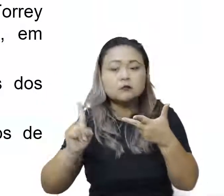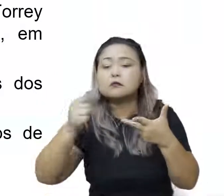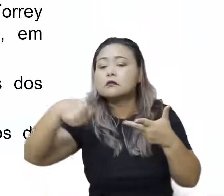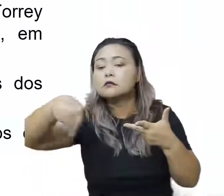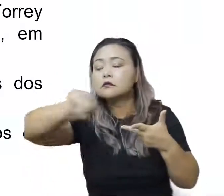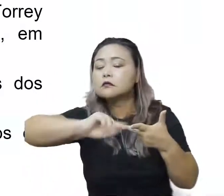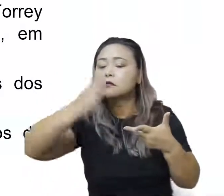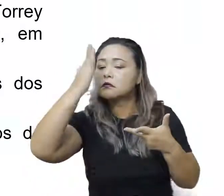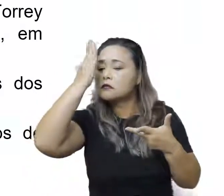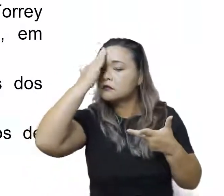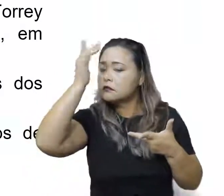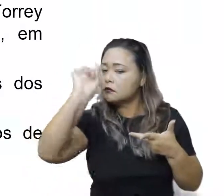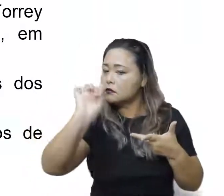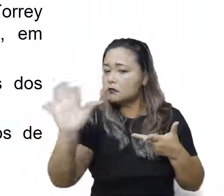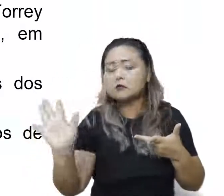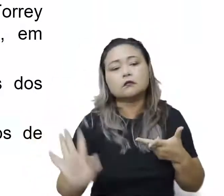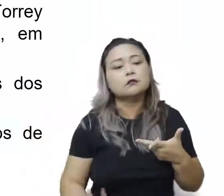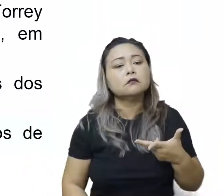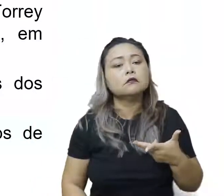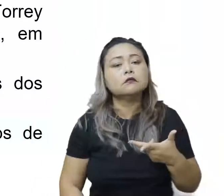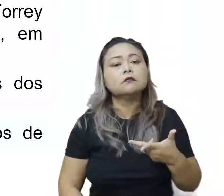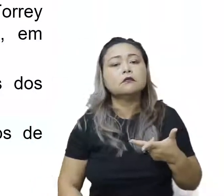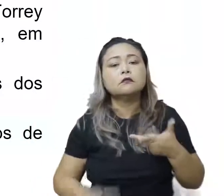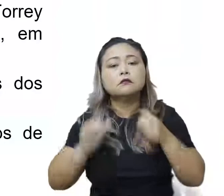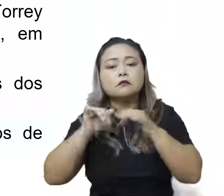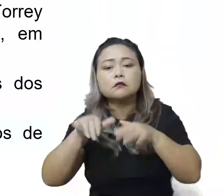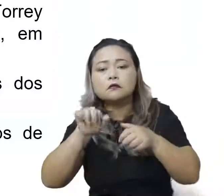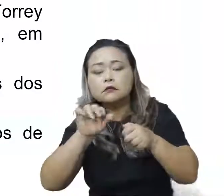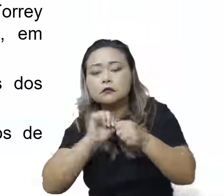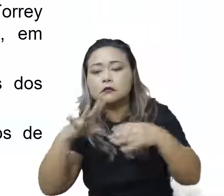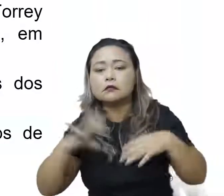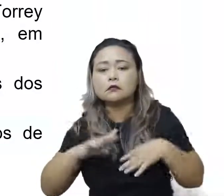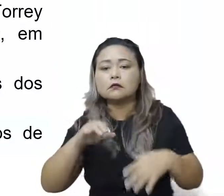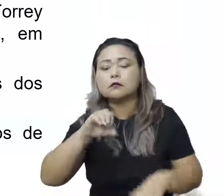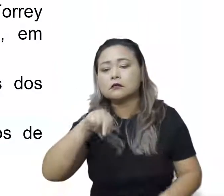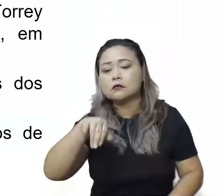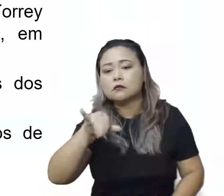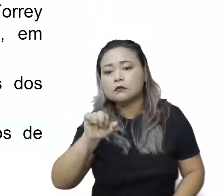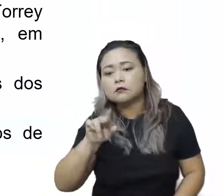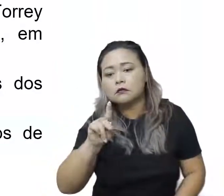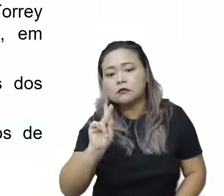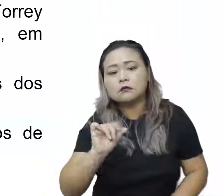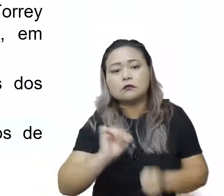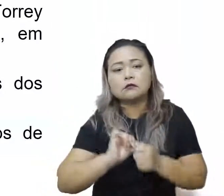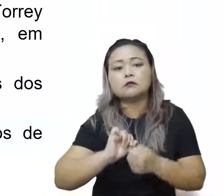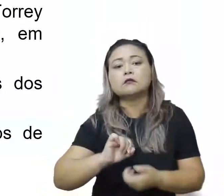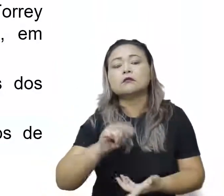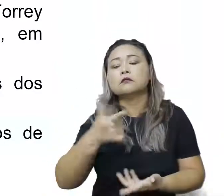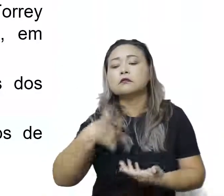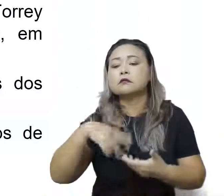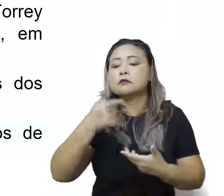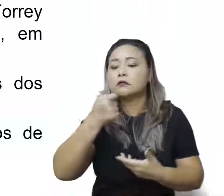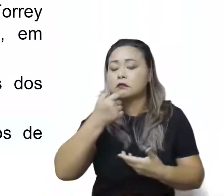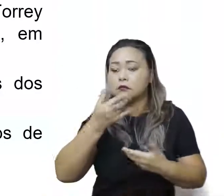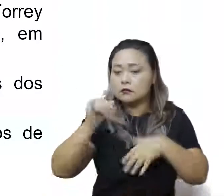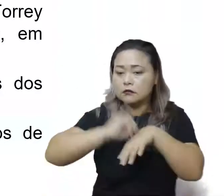para vocês terem uma ideia. Contaminação do ar na cidade de Nova York, Londres, em 1952 e